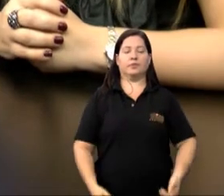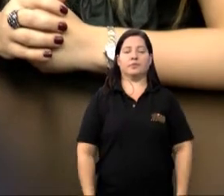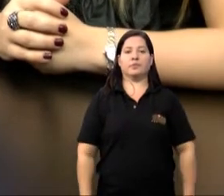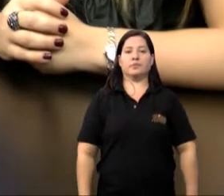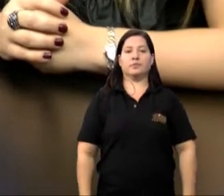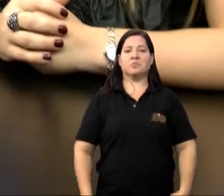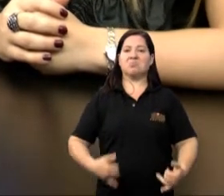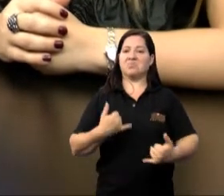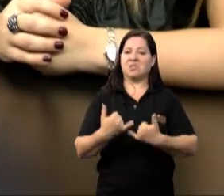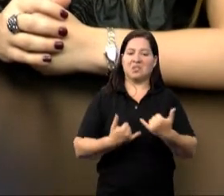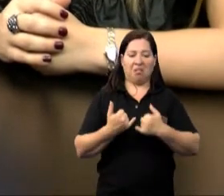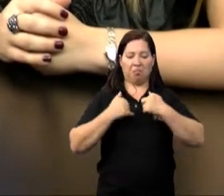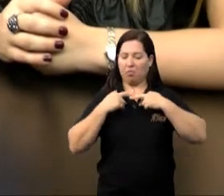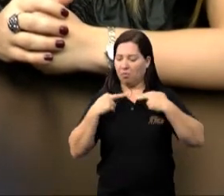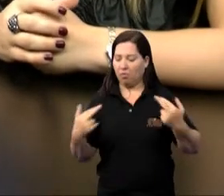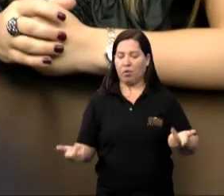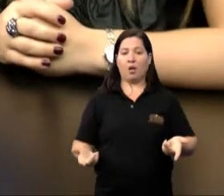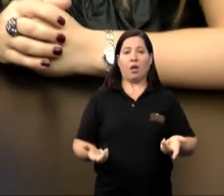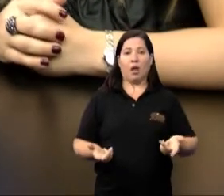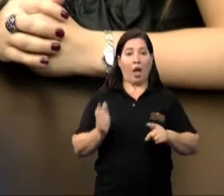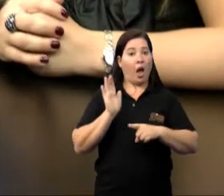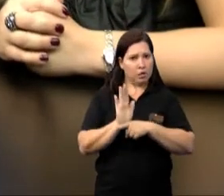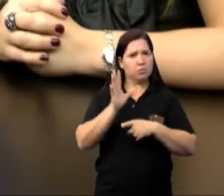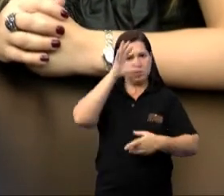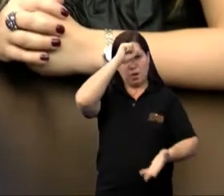Brincar, brinquedos, ajudam a aprender?